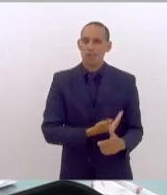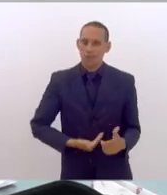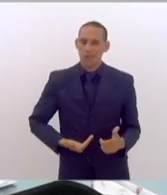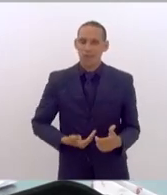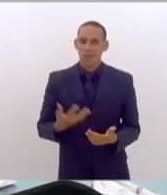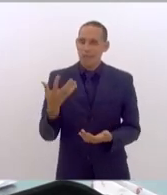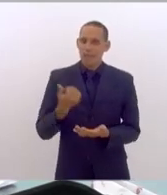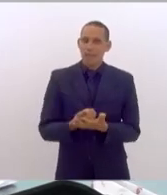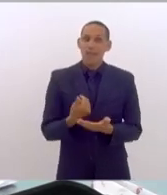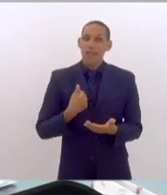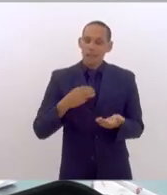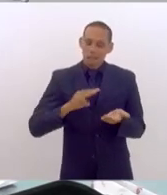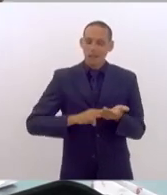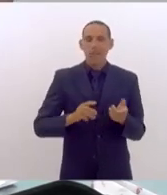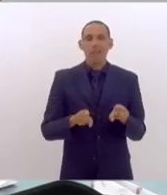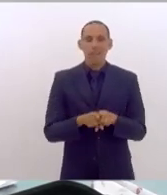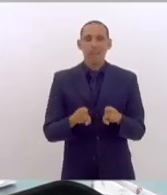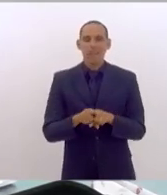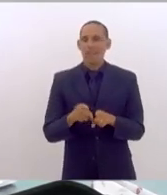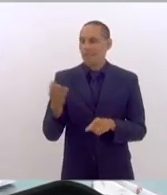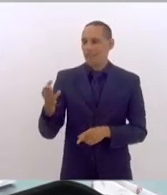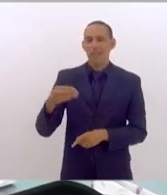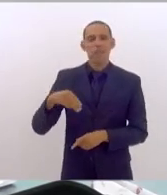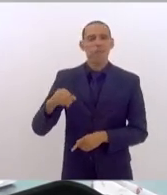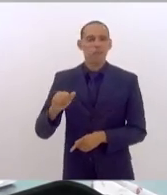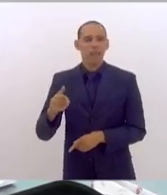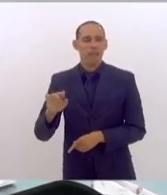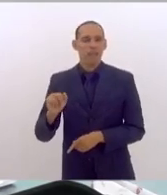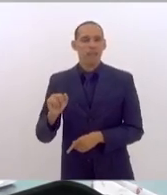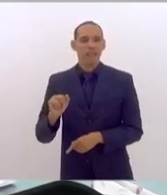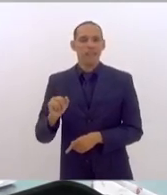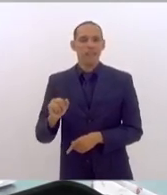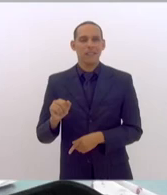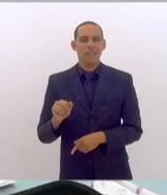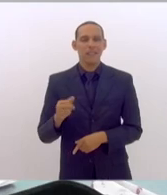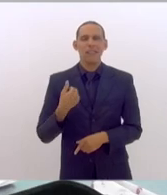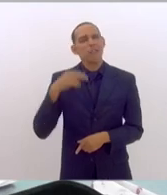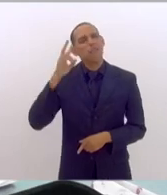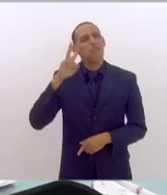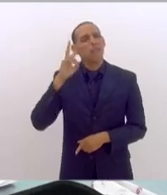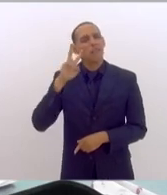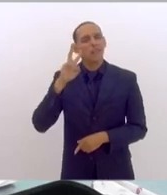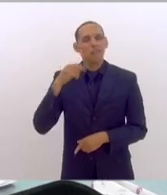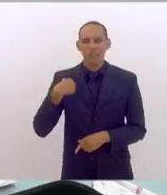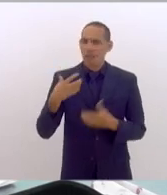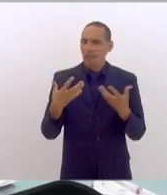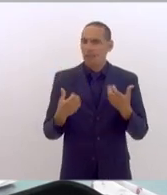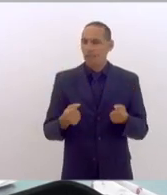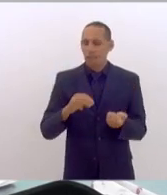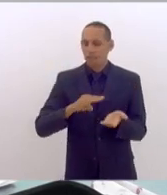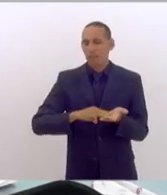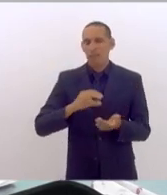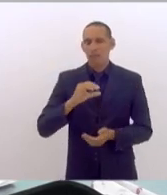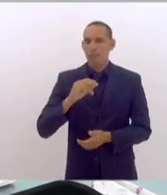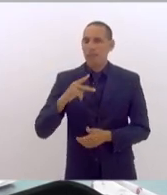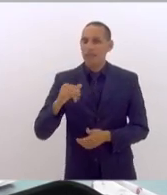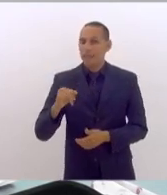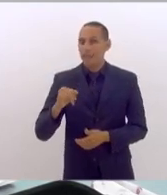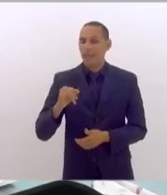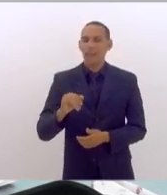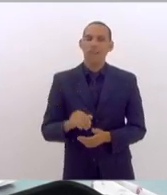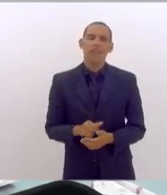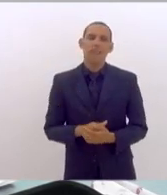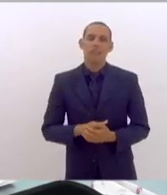instalada e eu sou membro também como o mapa é também enfim e eu me lembro que quando aceitei você lembra citei